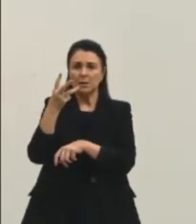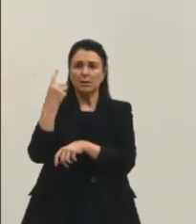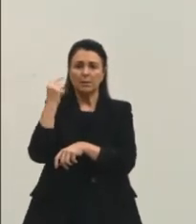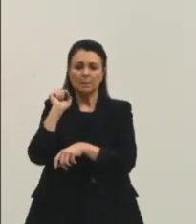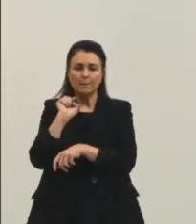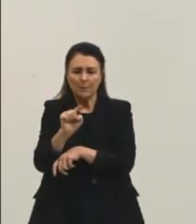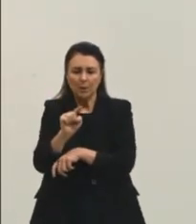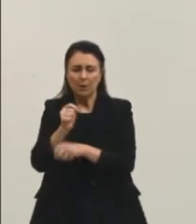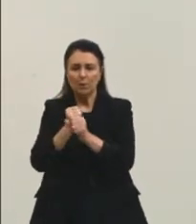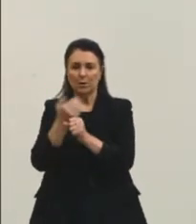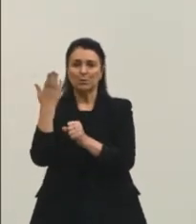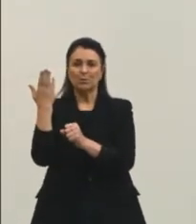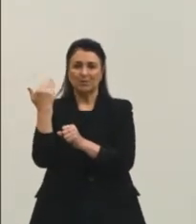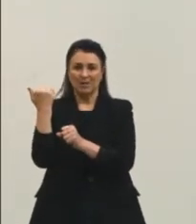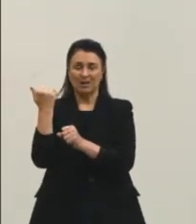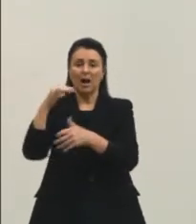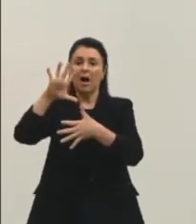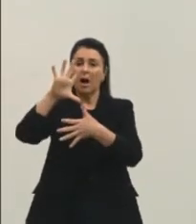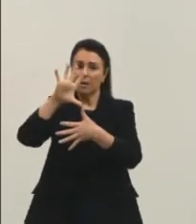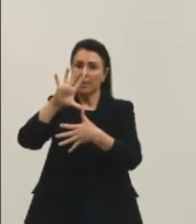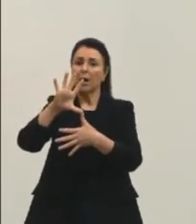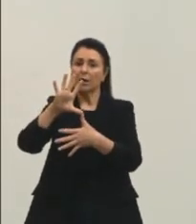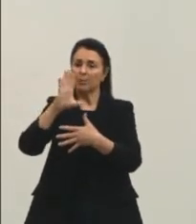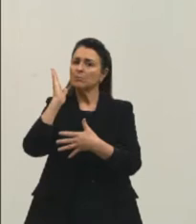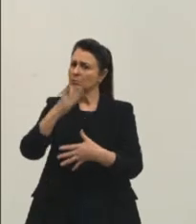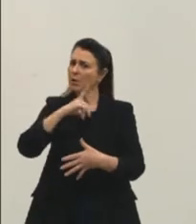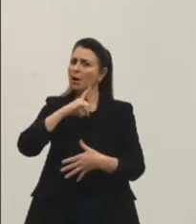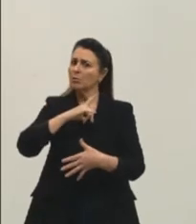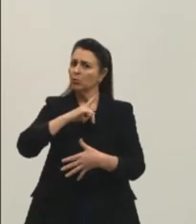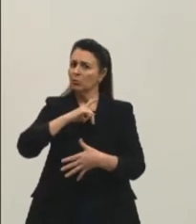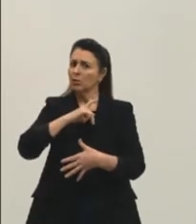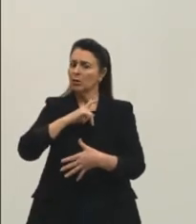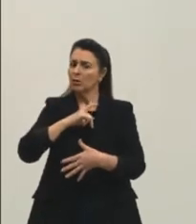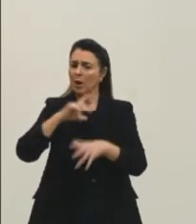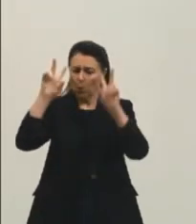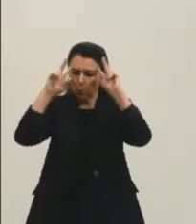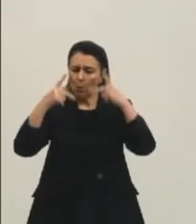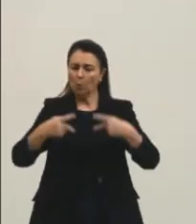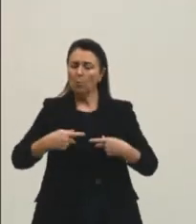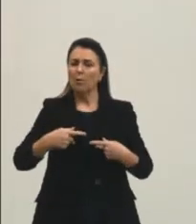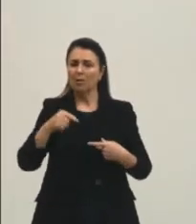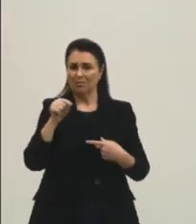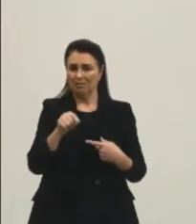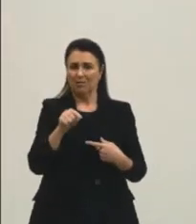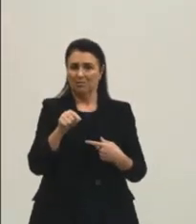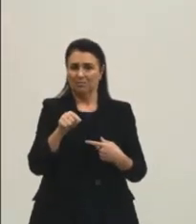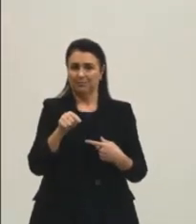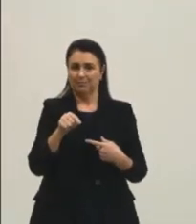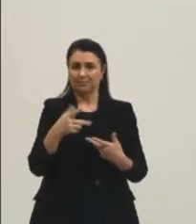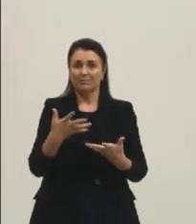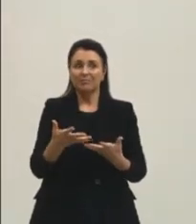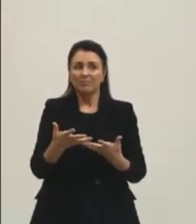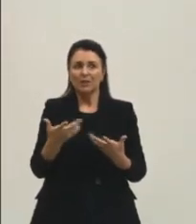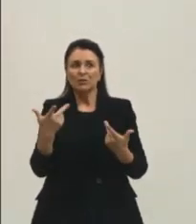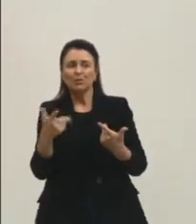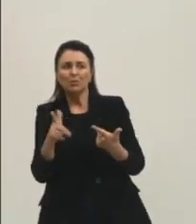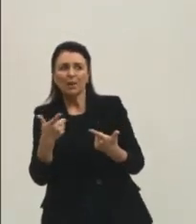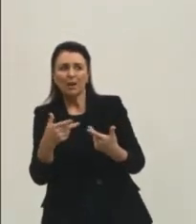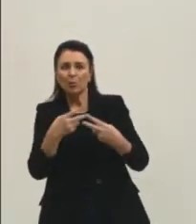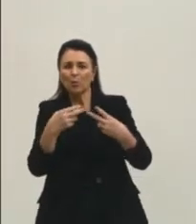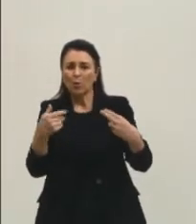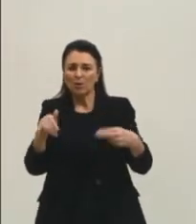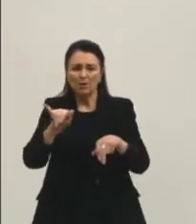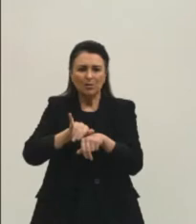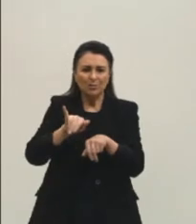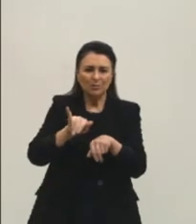já estava povoada por seres humanos né a história é um saber lacunar então a gente não tem vestígios exatos